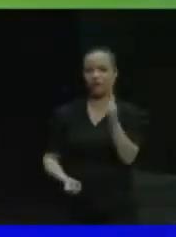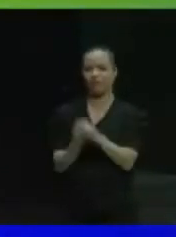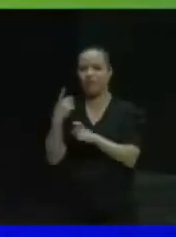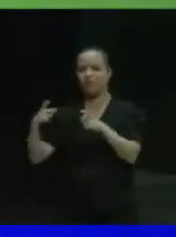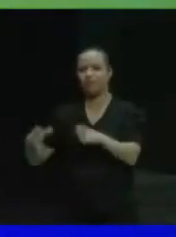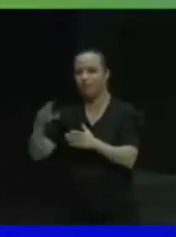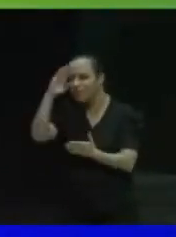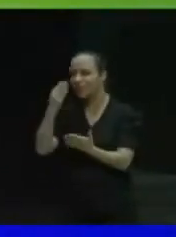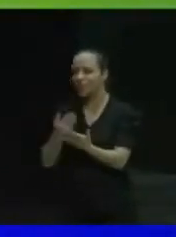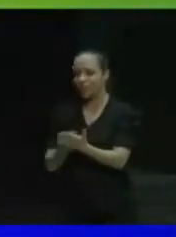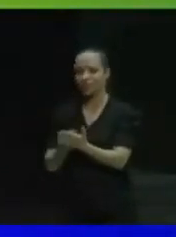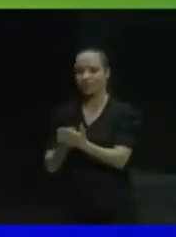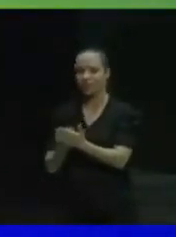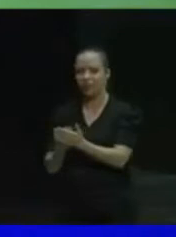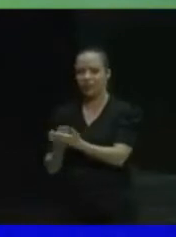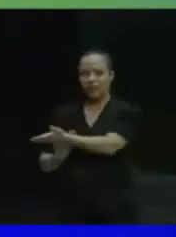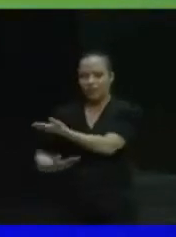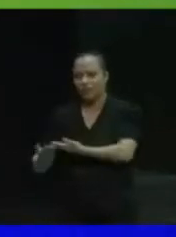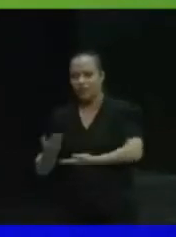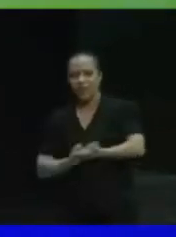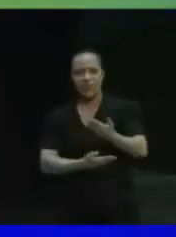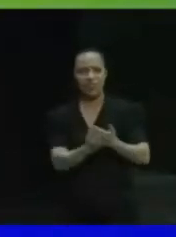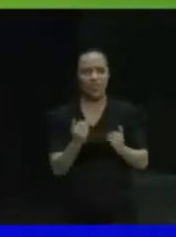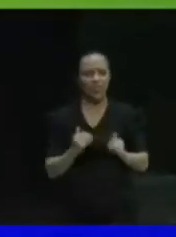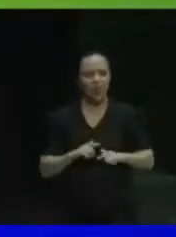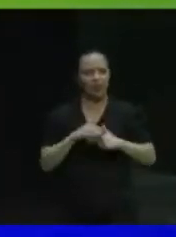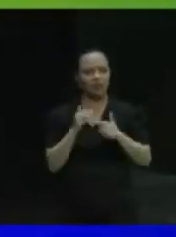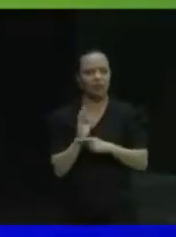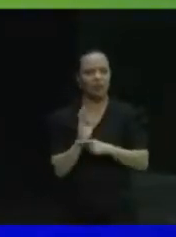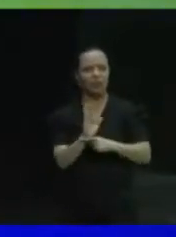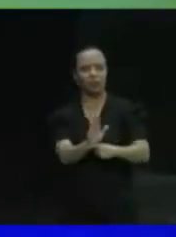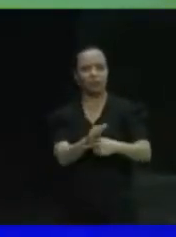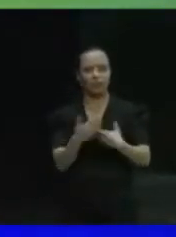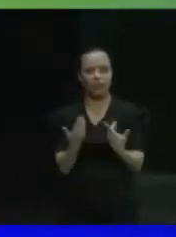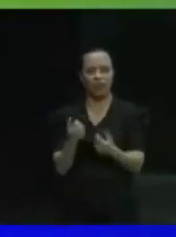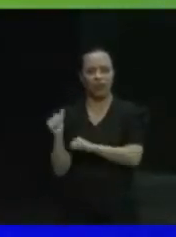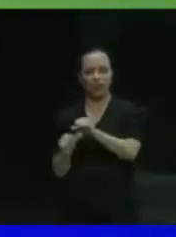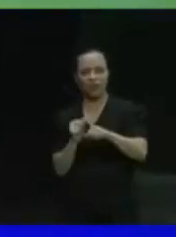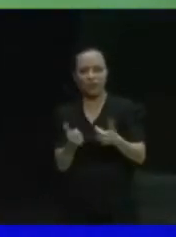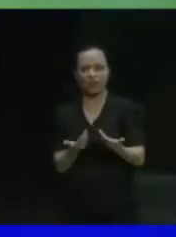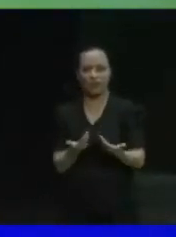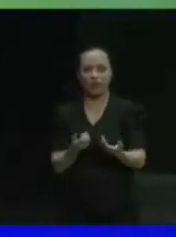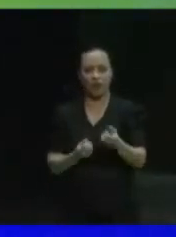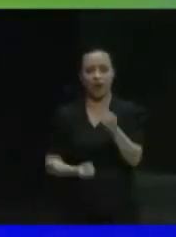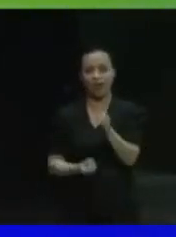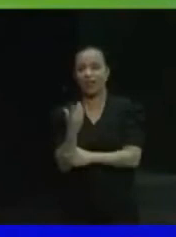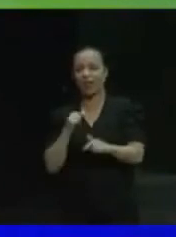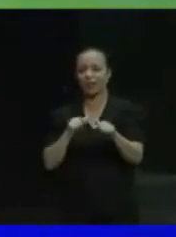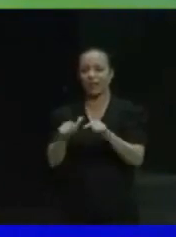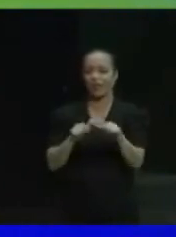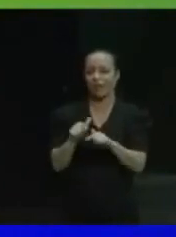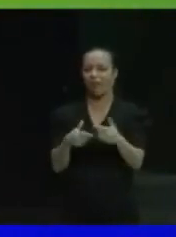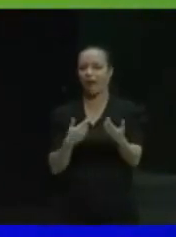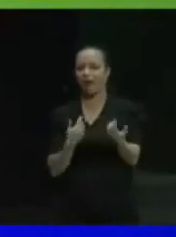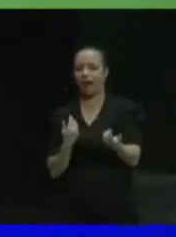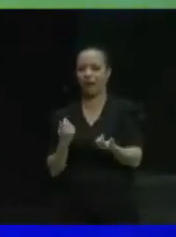gerar um ciclo virtuoso em favor das reformas, fomentando investimentos, gerando empregos,